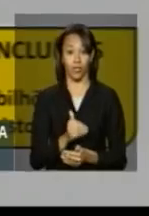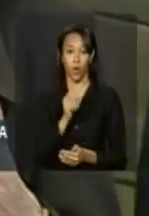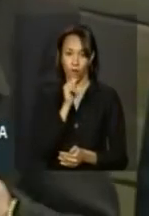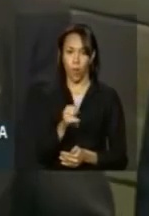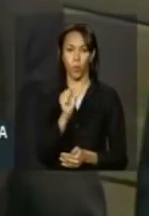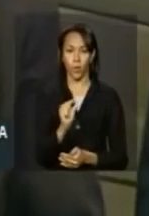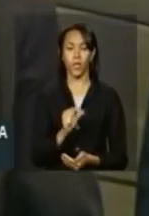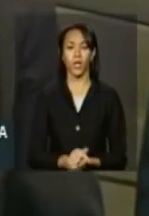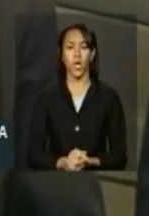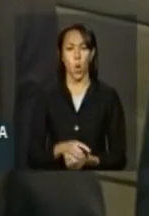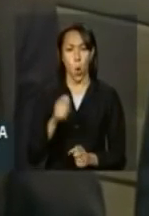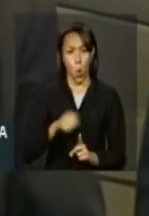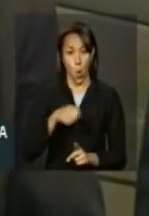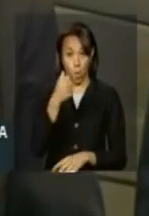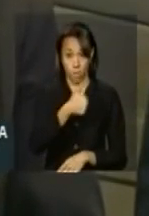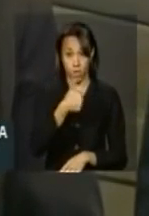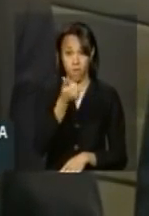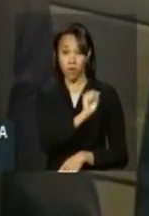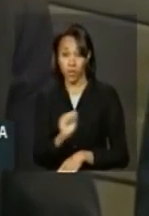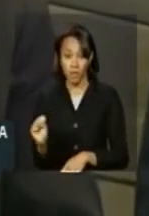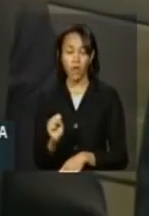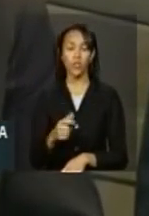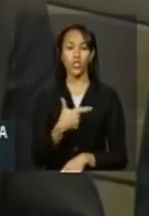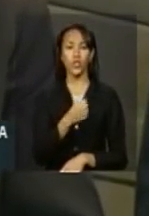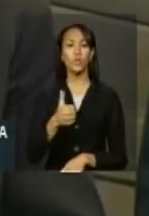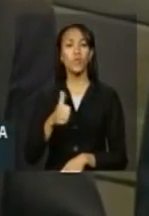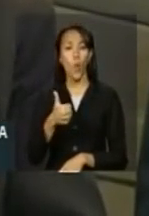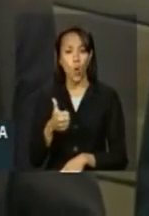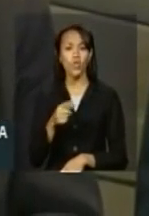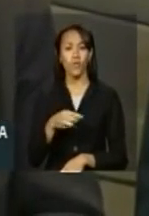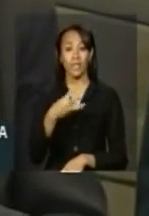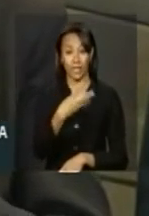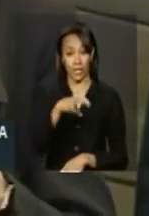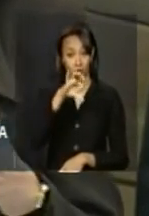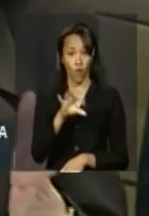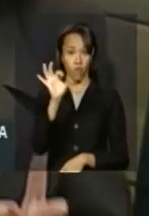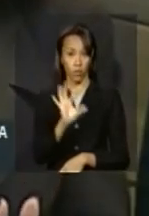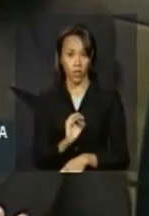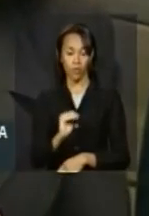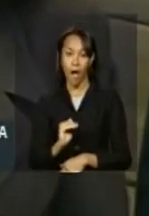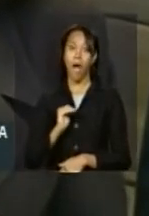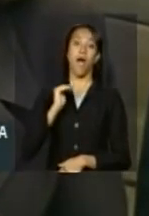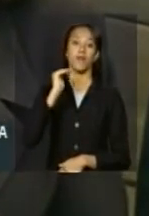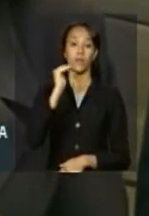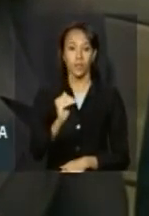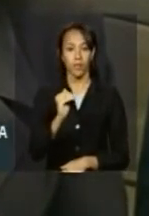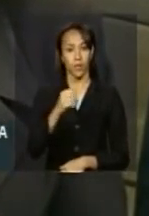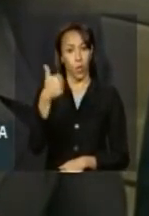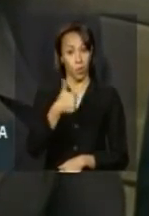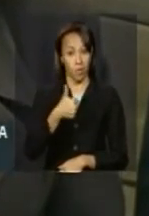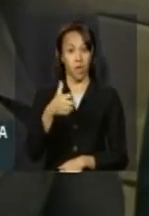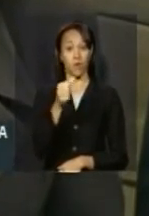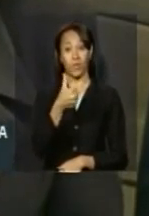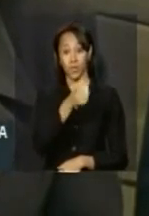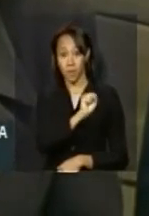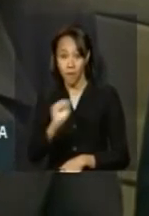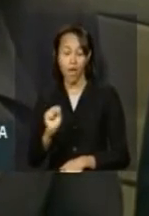o primeiro semestre de 2011 foi 39% superior ao primeiro semestre